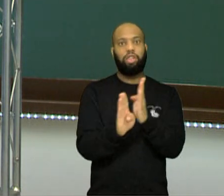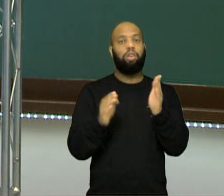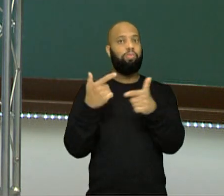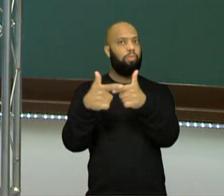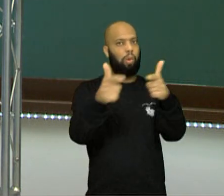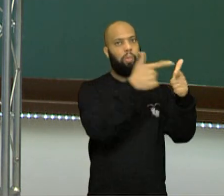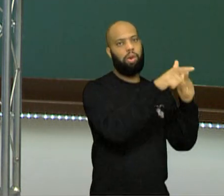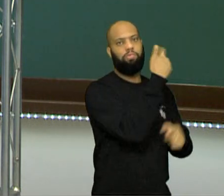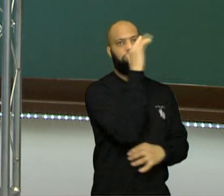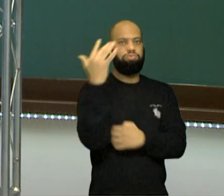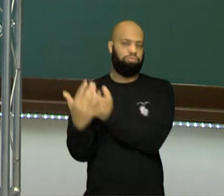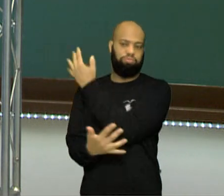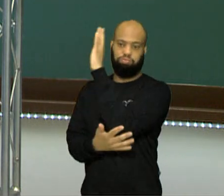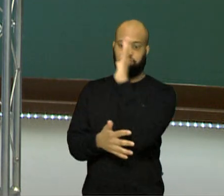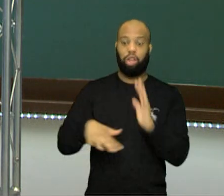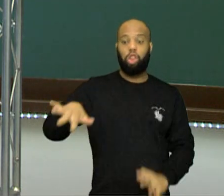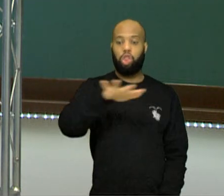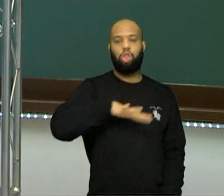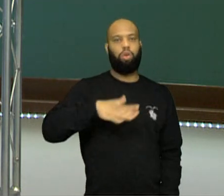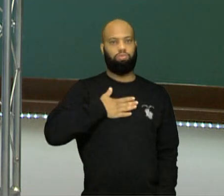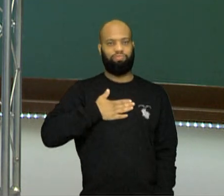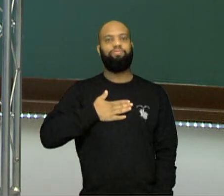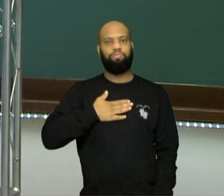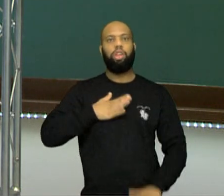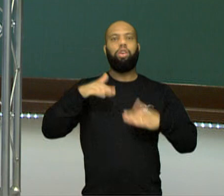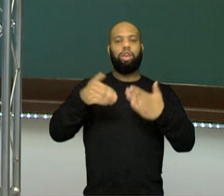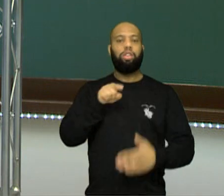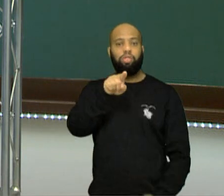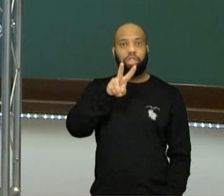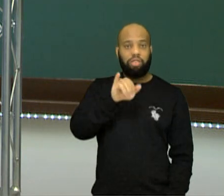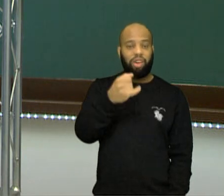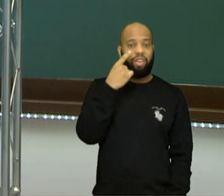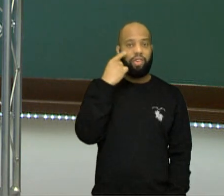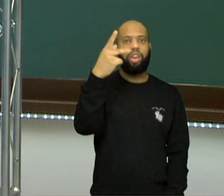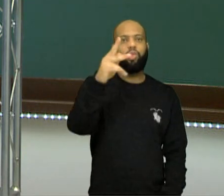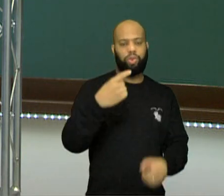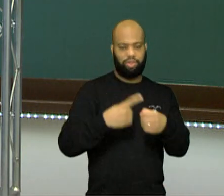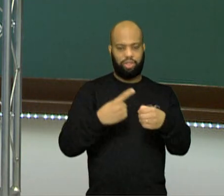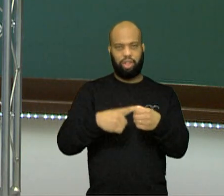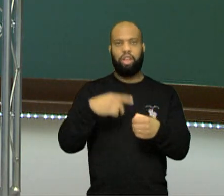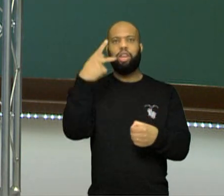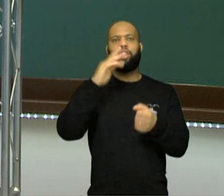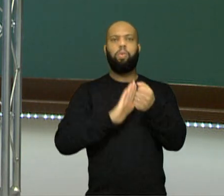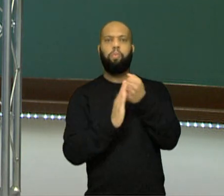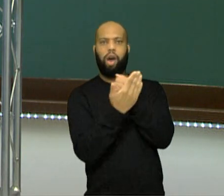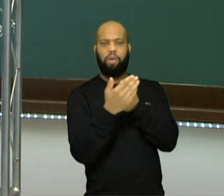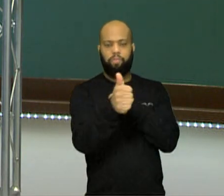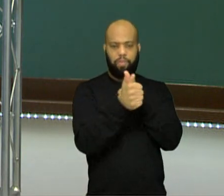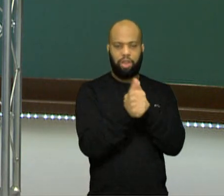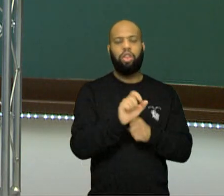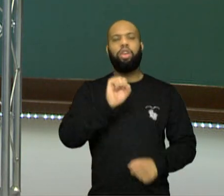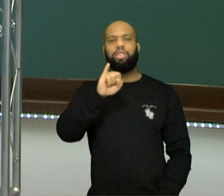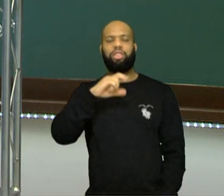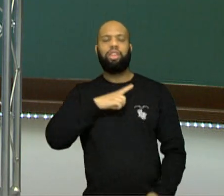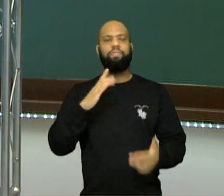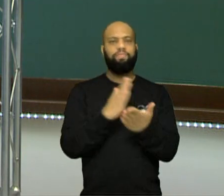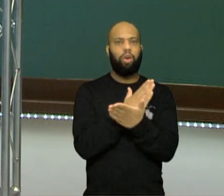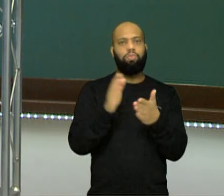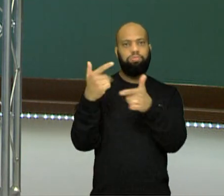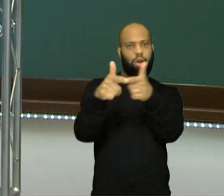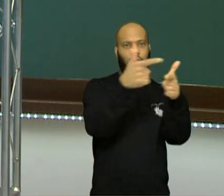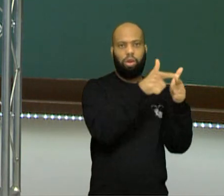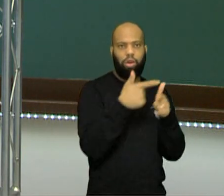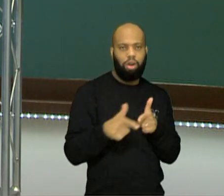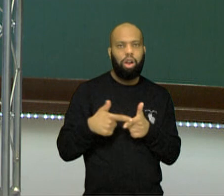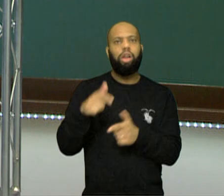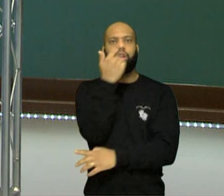no nosso espaço de vivência, você vai identificar aí na tua cidade, no teu local de moradia, se existem esses